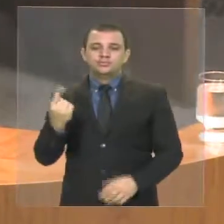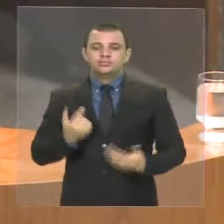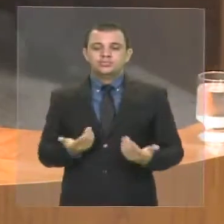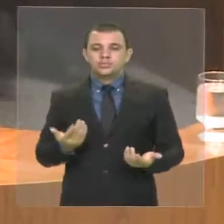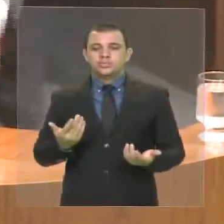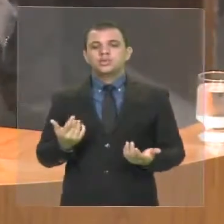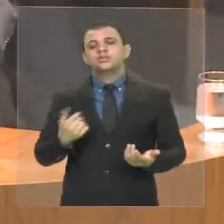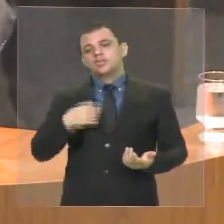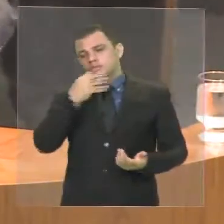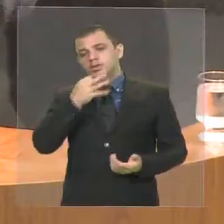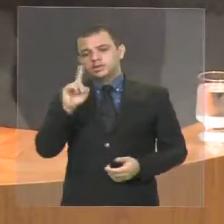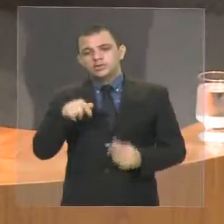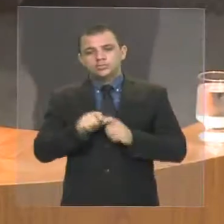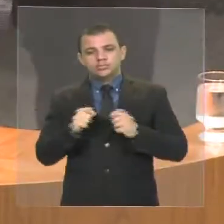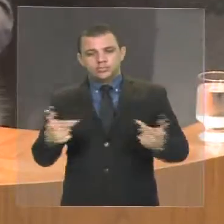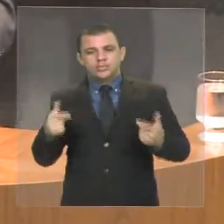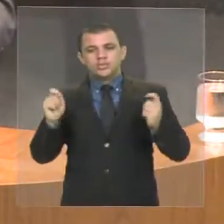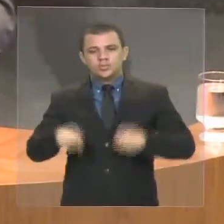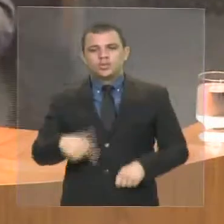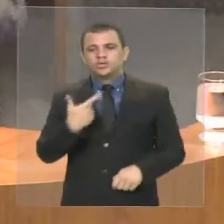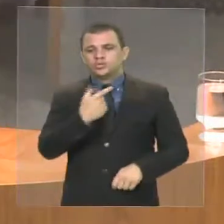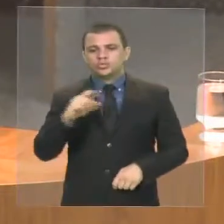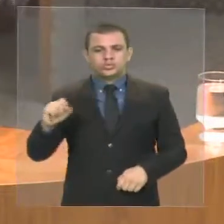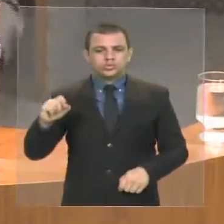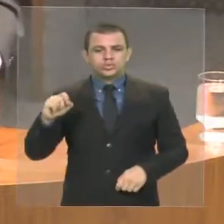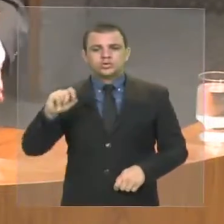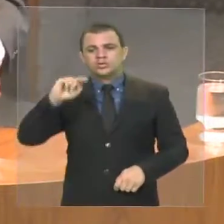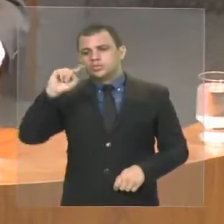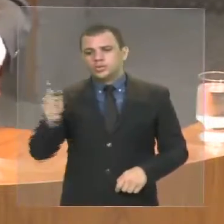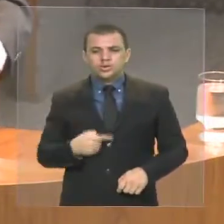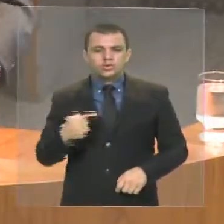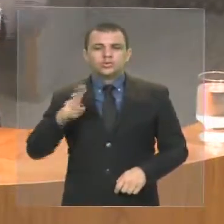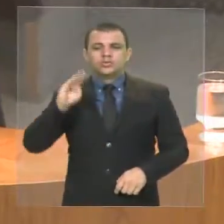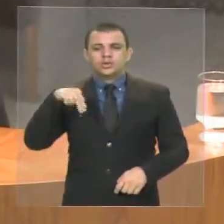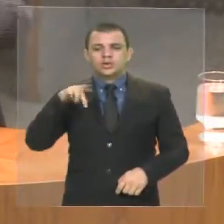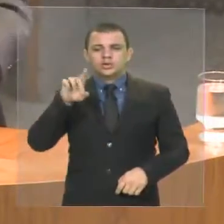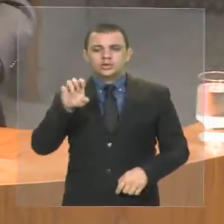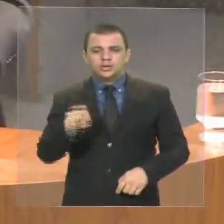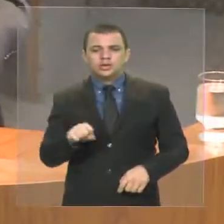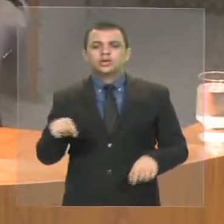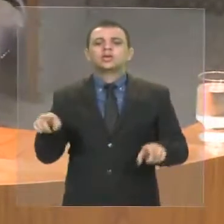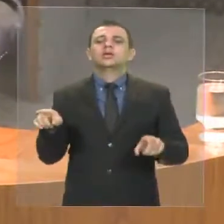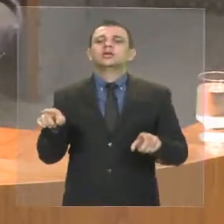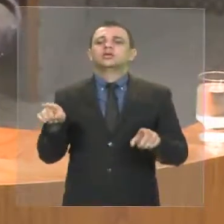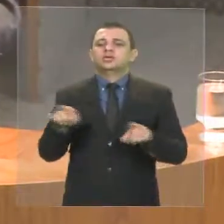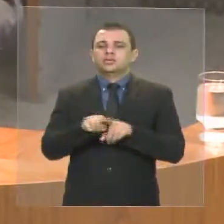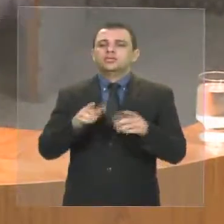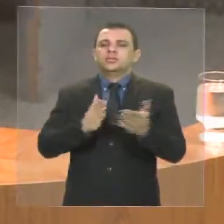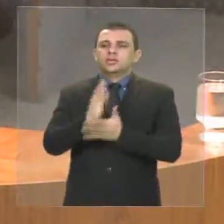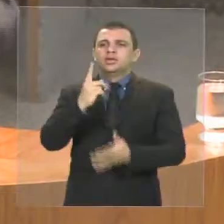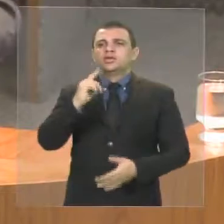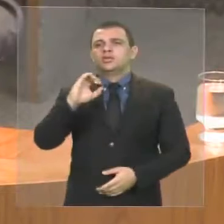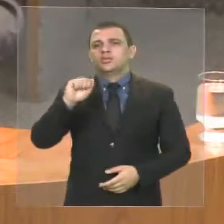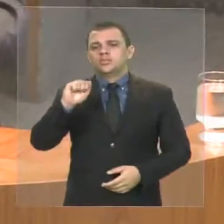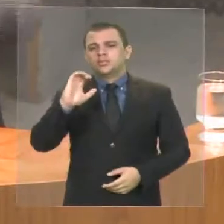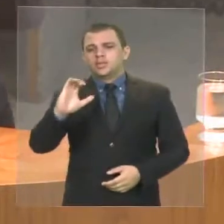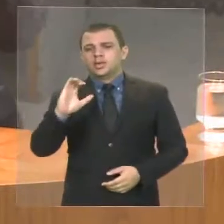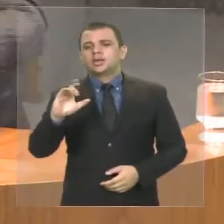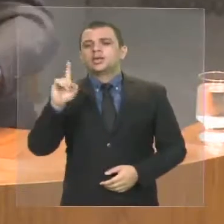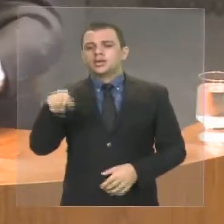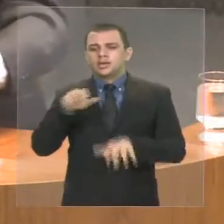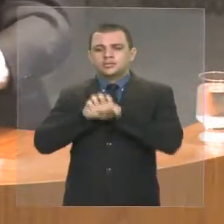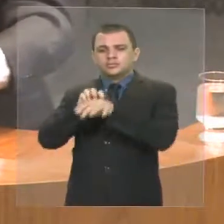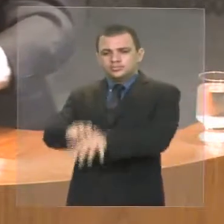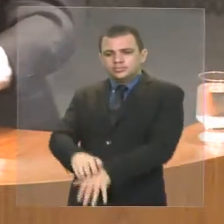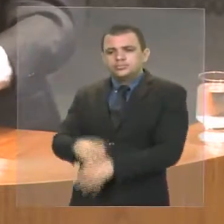O projeto tem um recurso, 200 milhões do BNDES, mais do OGU, foi aprovado no Pacto Mobilidade, é um transporte de massa, tem